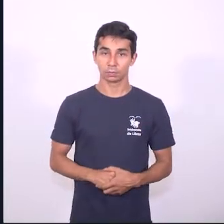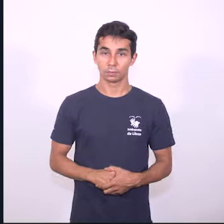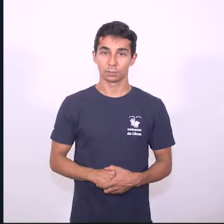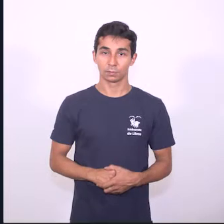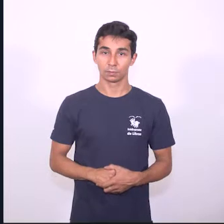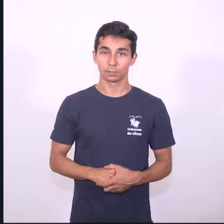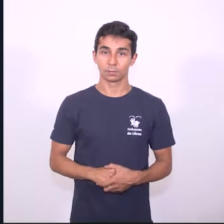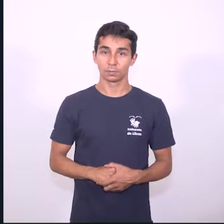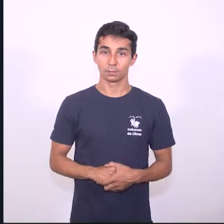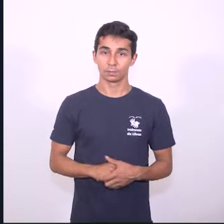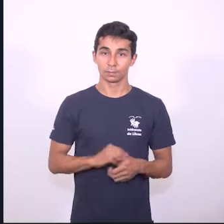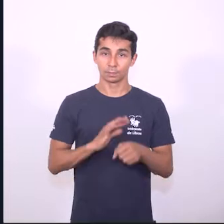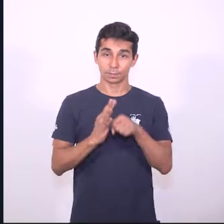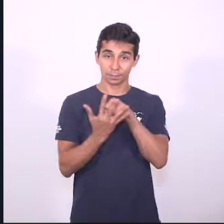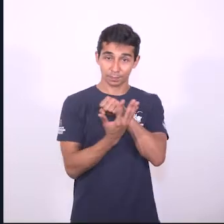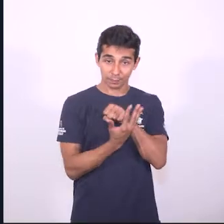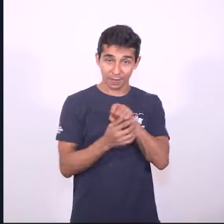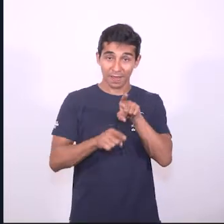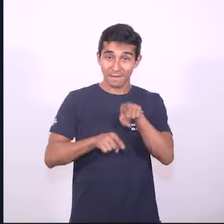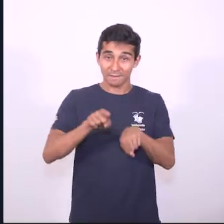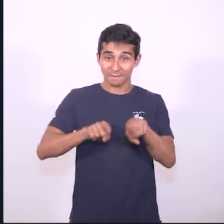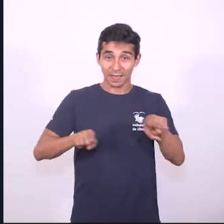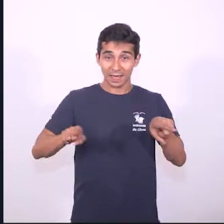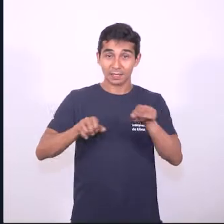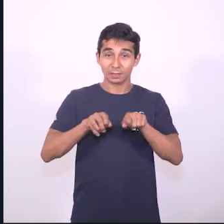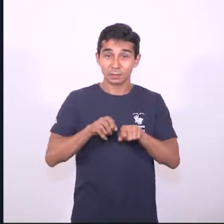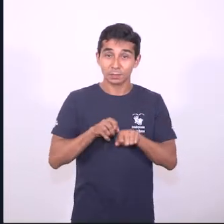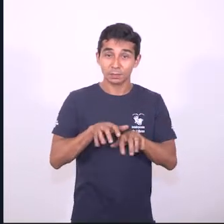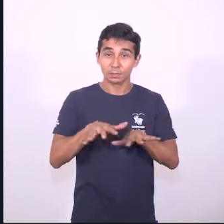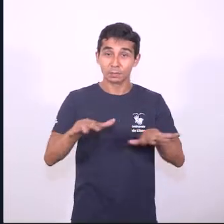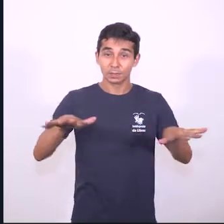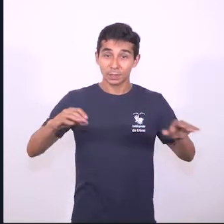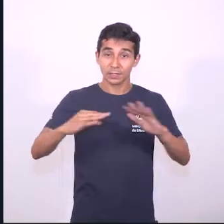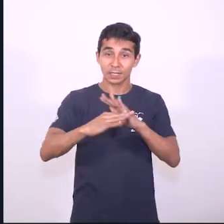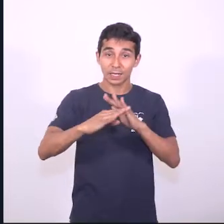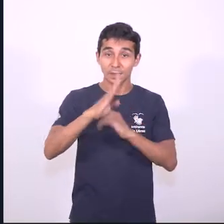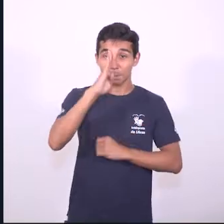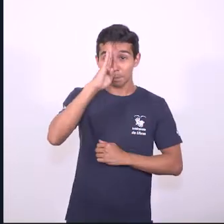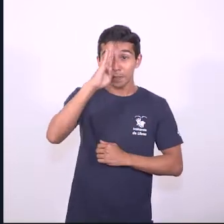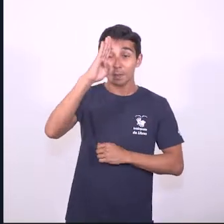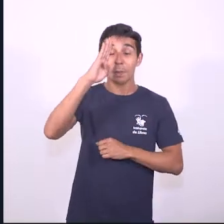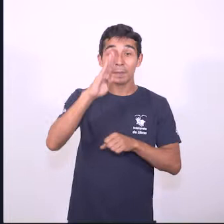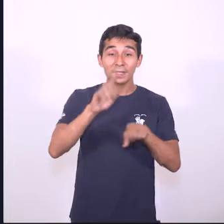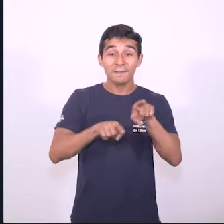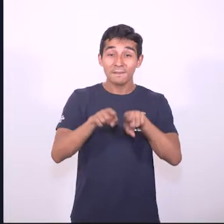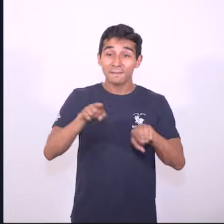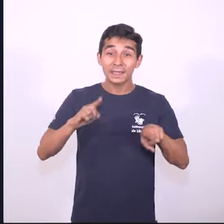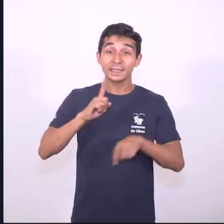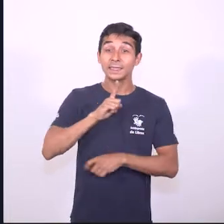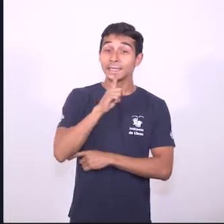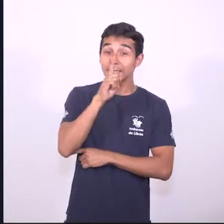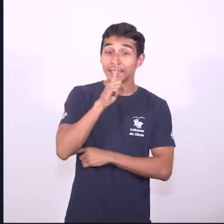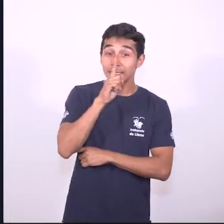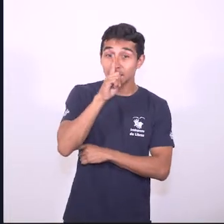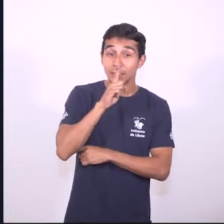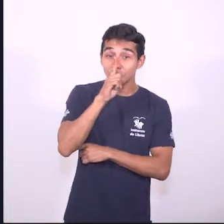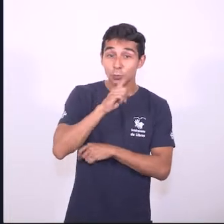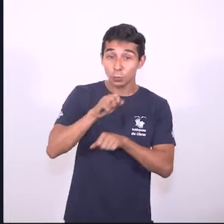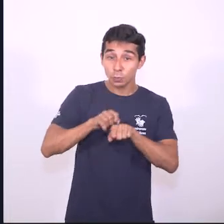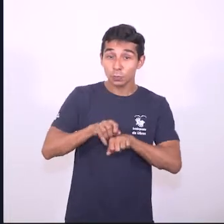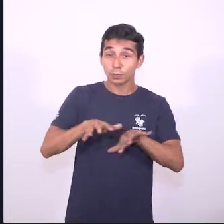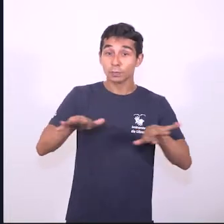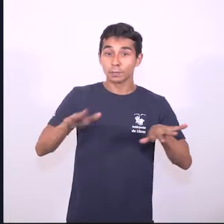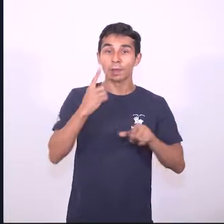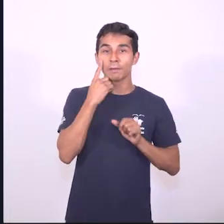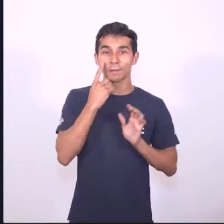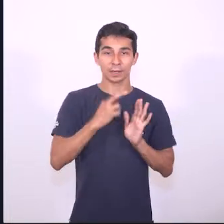de variantes de SARS-CoV-2 no município, em especial as VOCs, tiveram o resultado que aí nós estamos